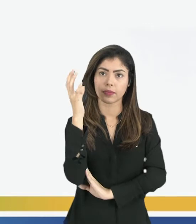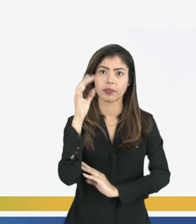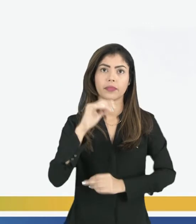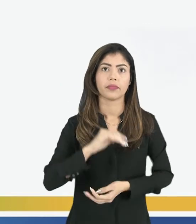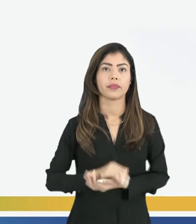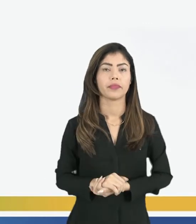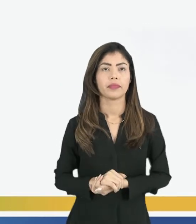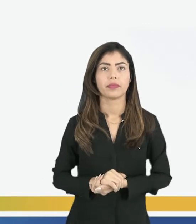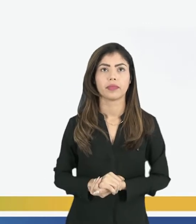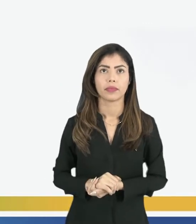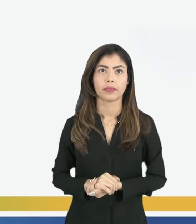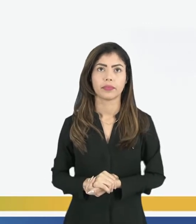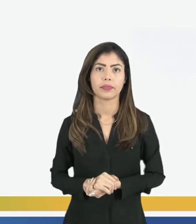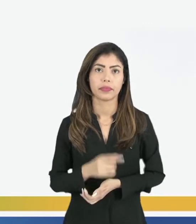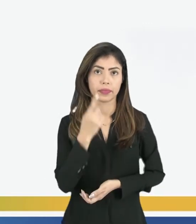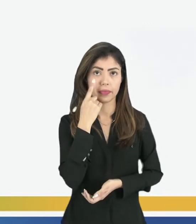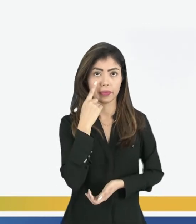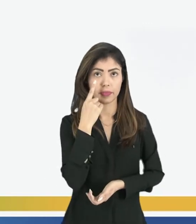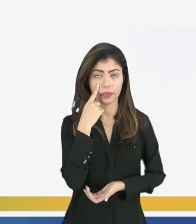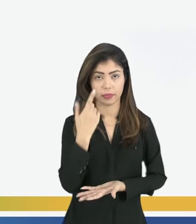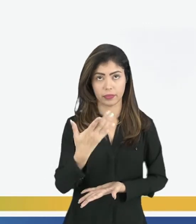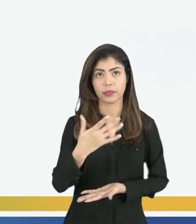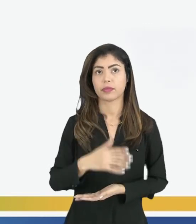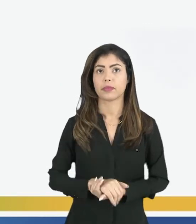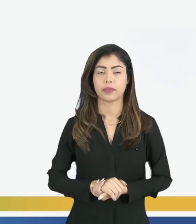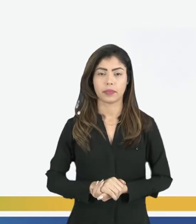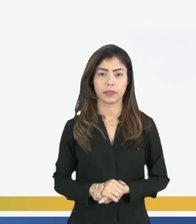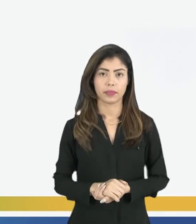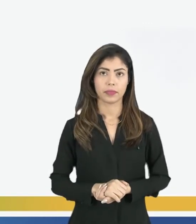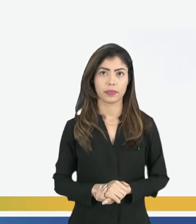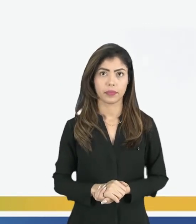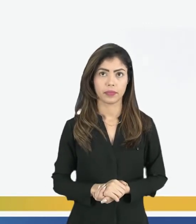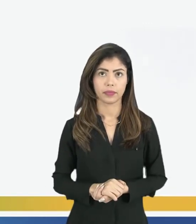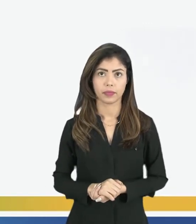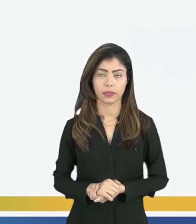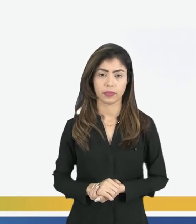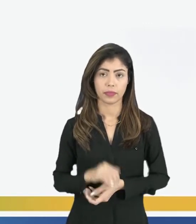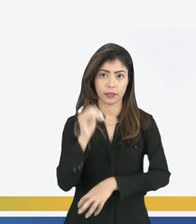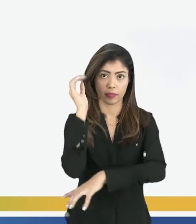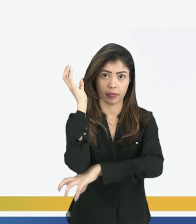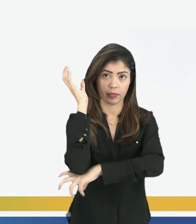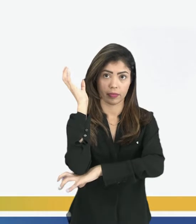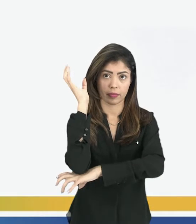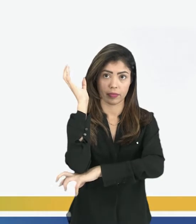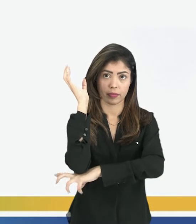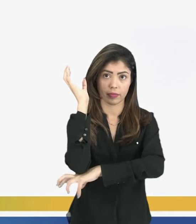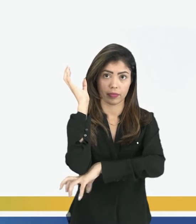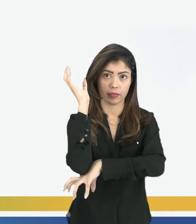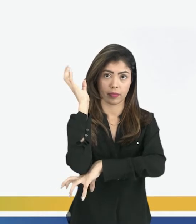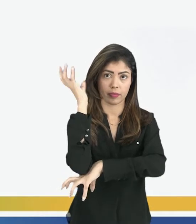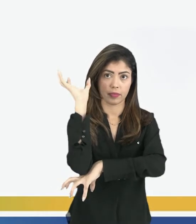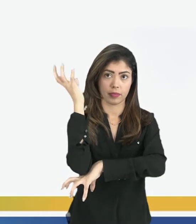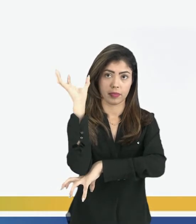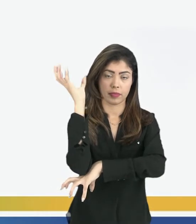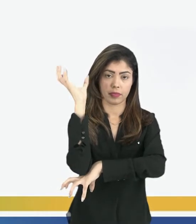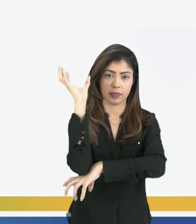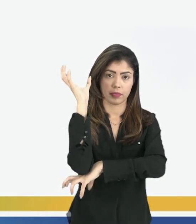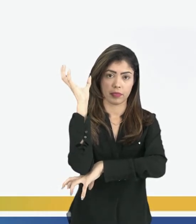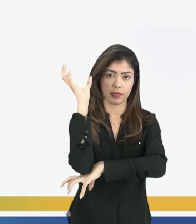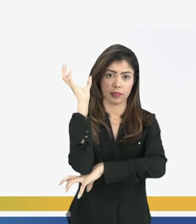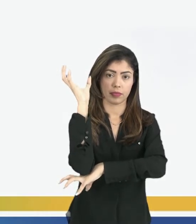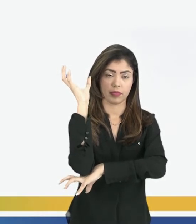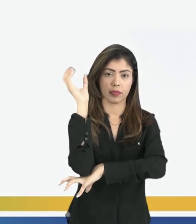lá. Vamos observar direitinho. Vamos lá. Nós temos a raiz. Então, ela é a